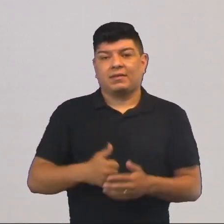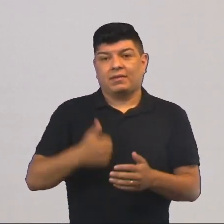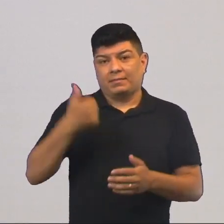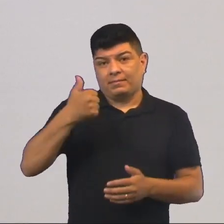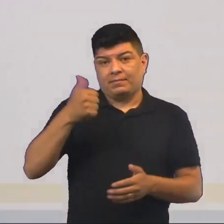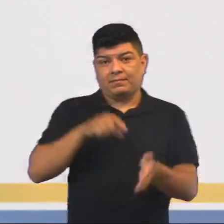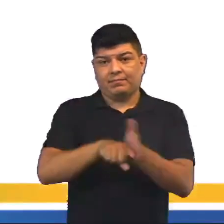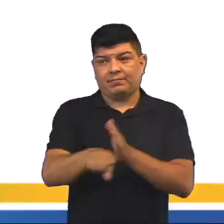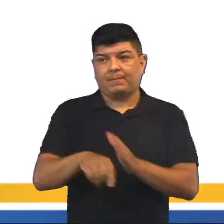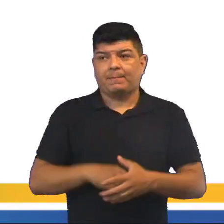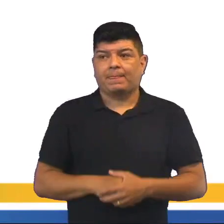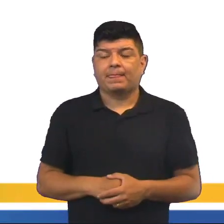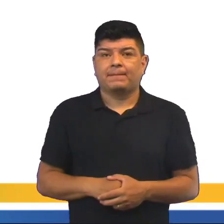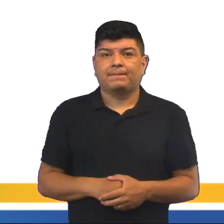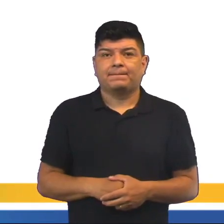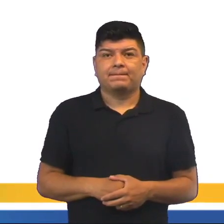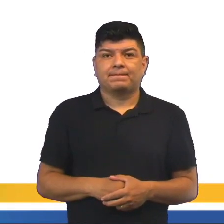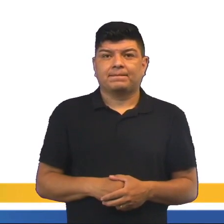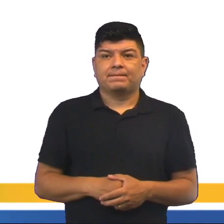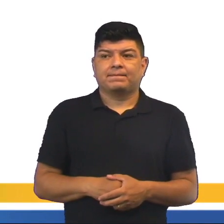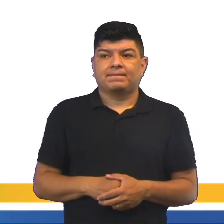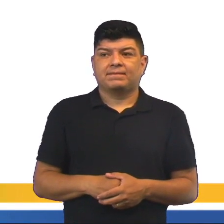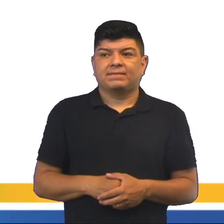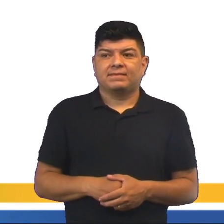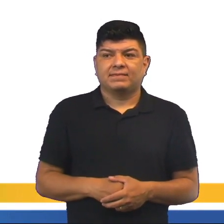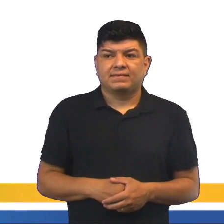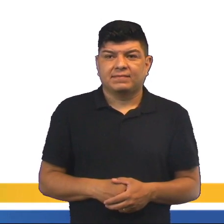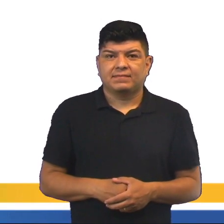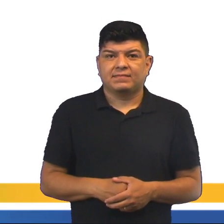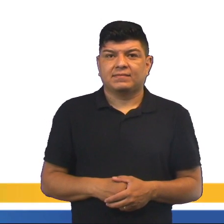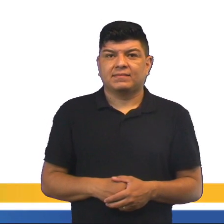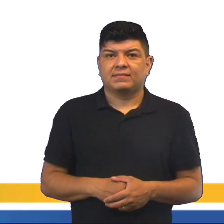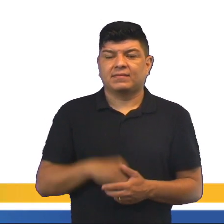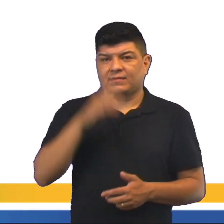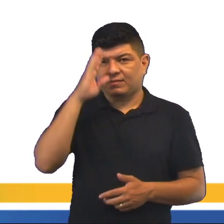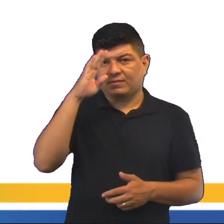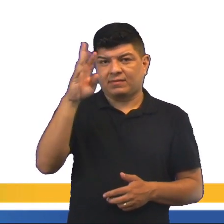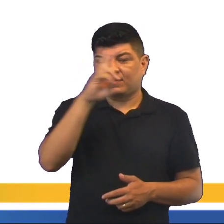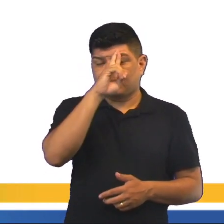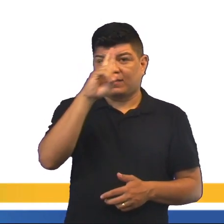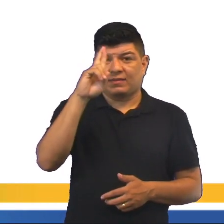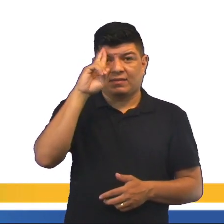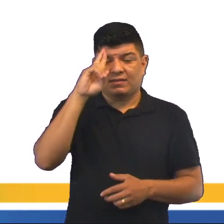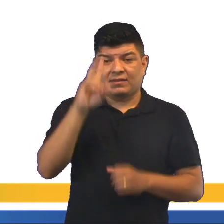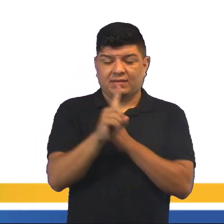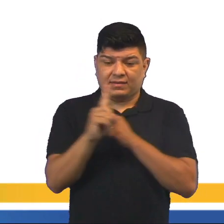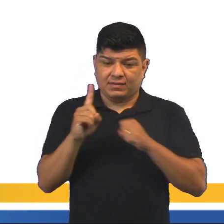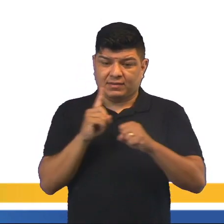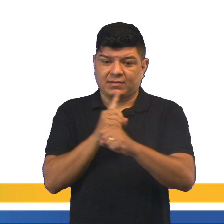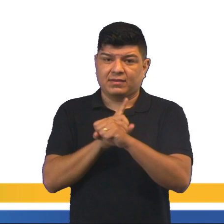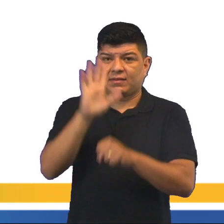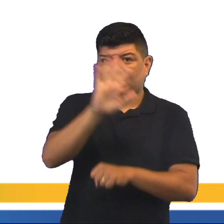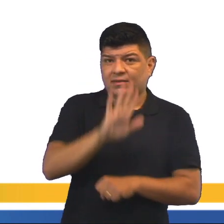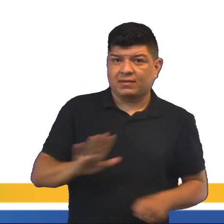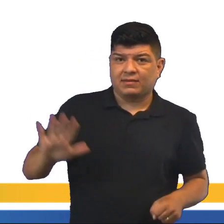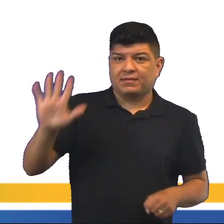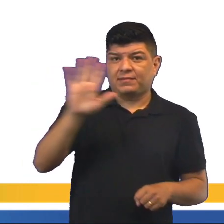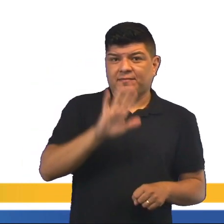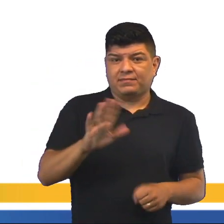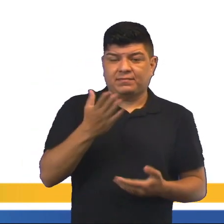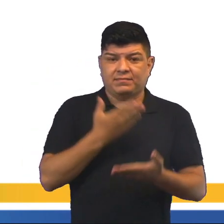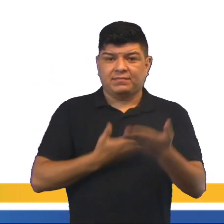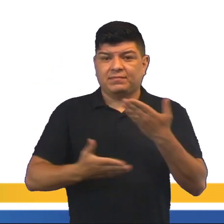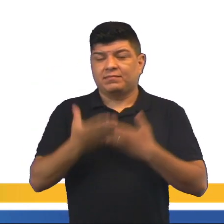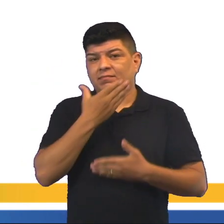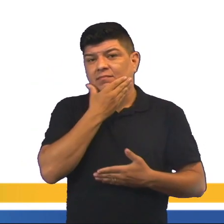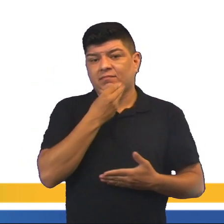primeira questão? Vamos lá. As reflexões históricas, sociais e espaciais sobre a distribuição do